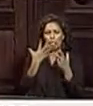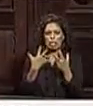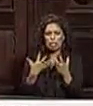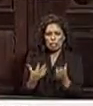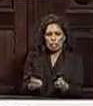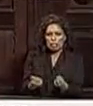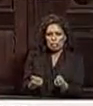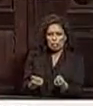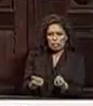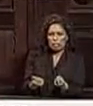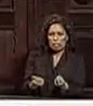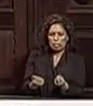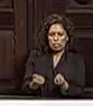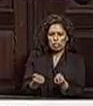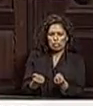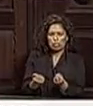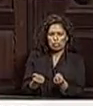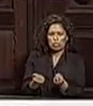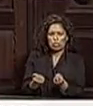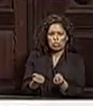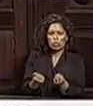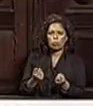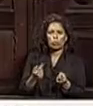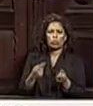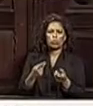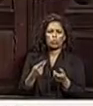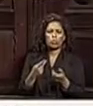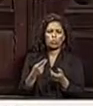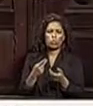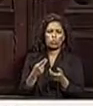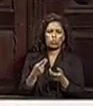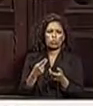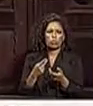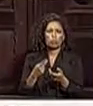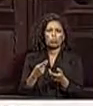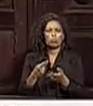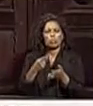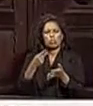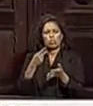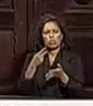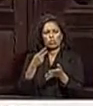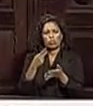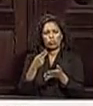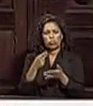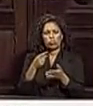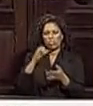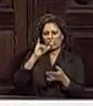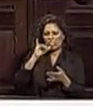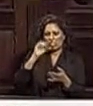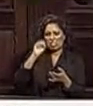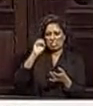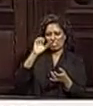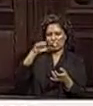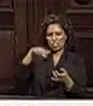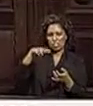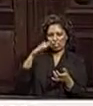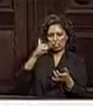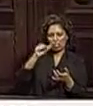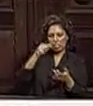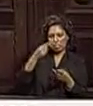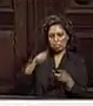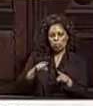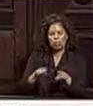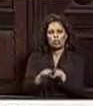do feitio dele, fez com a edição desse decreto, o